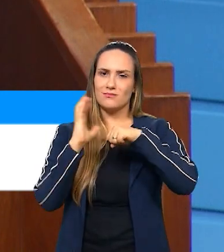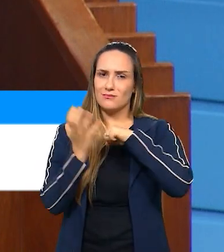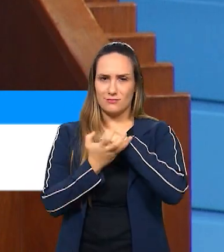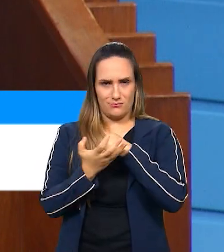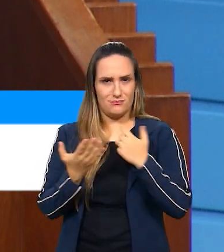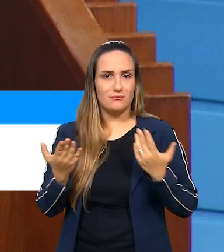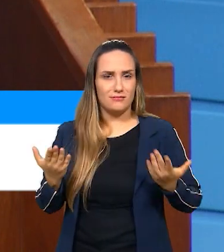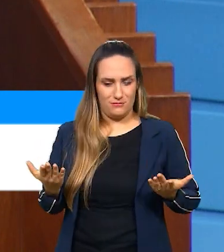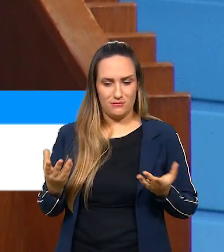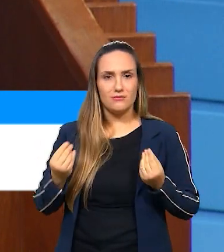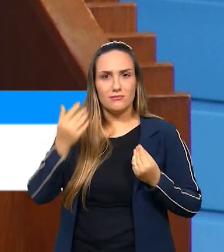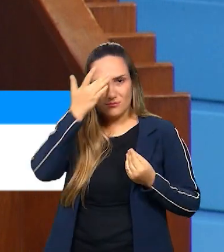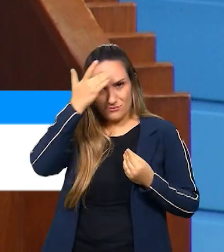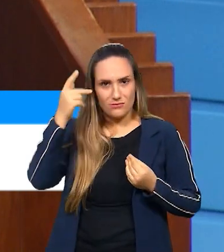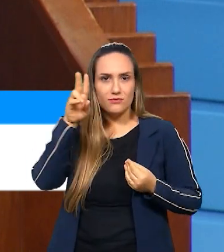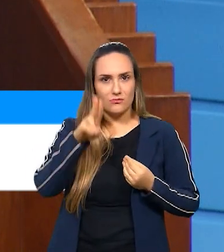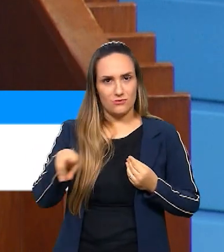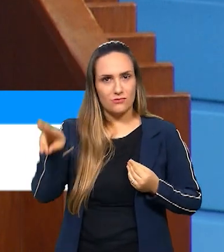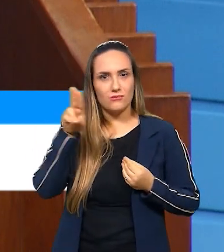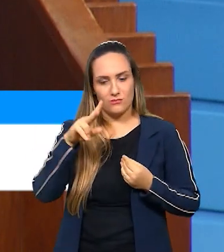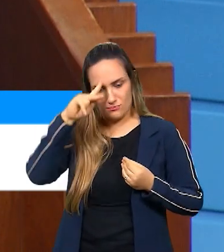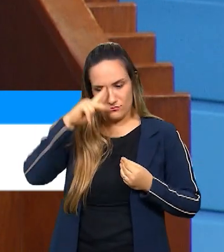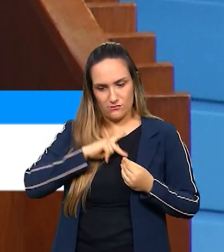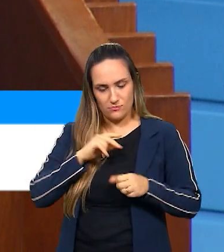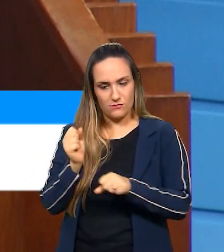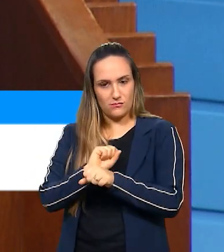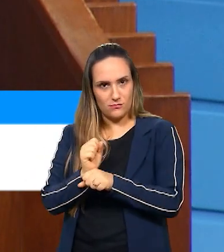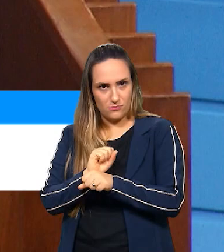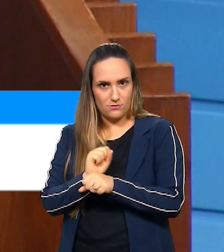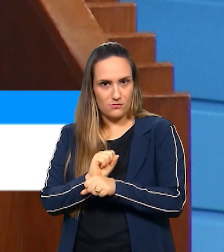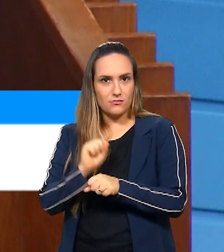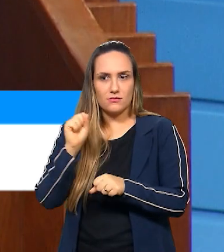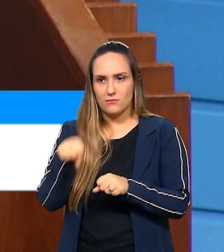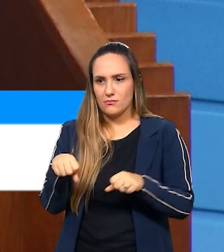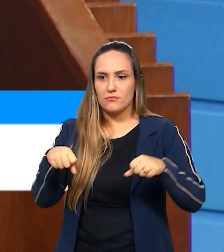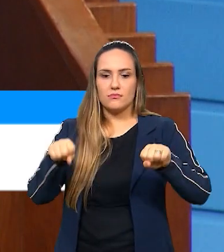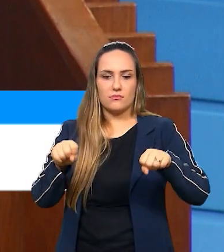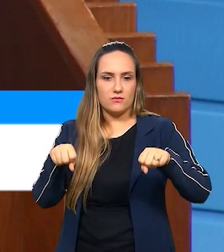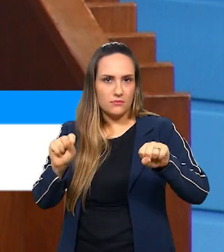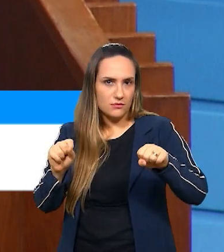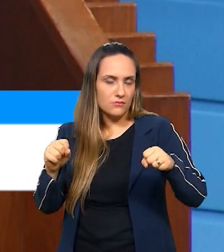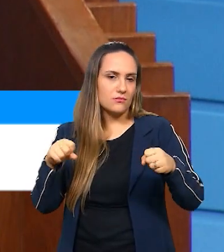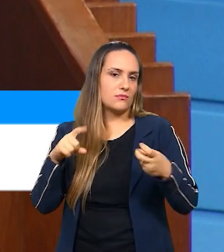da pandemia, muita gente passou a usar o transporte próprio,